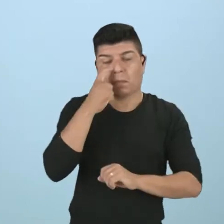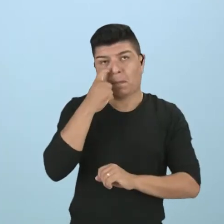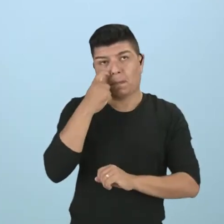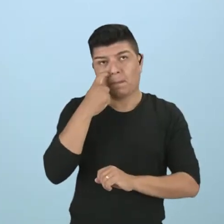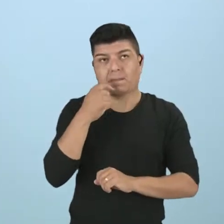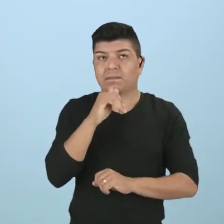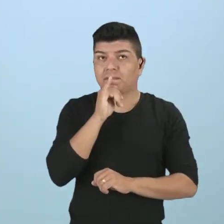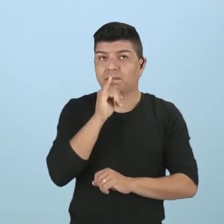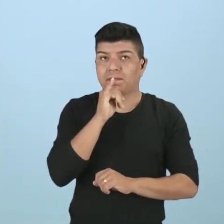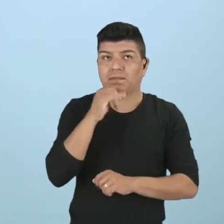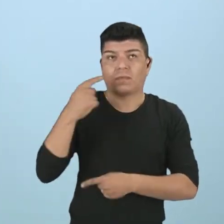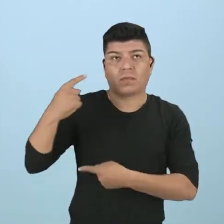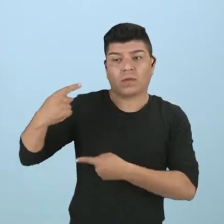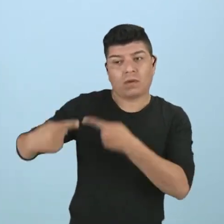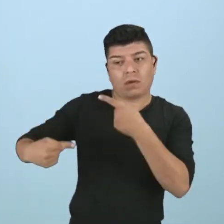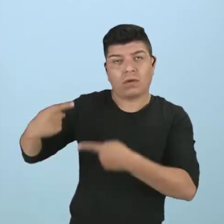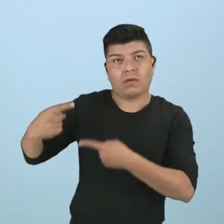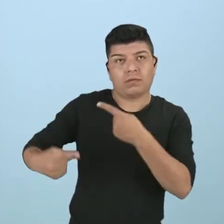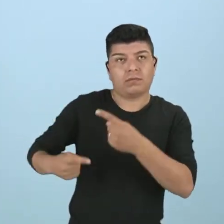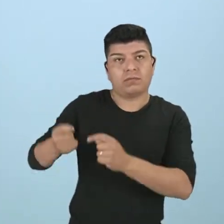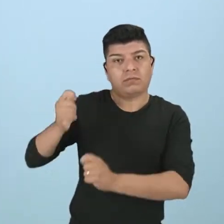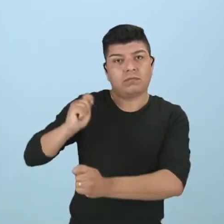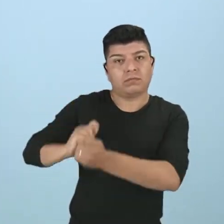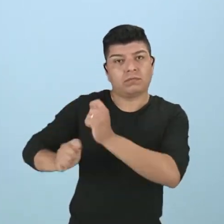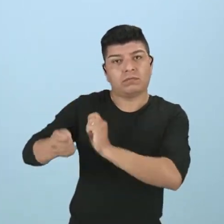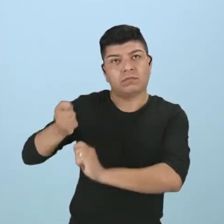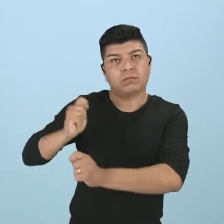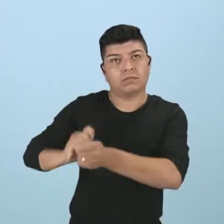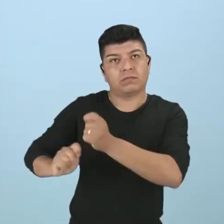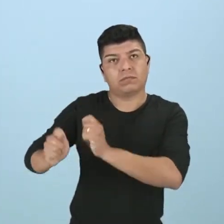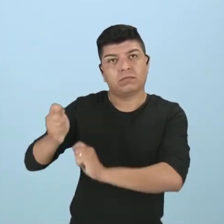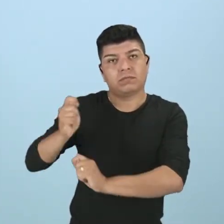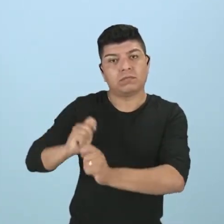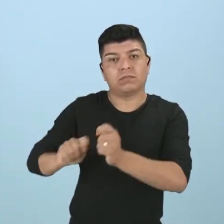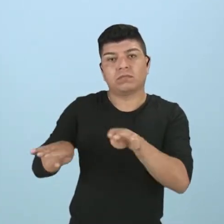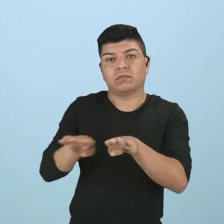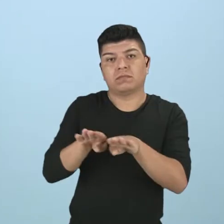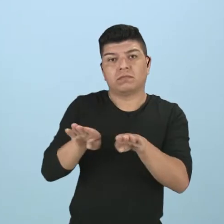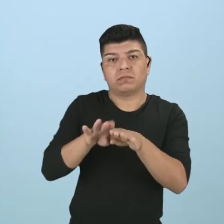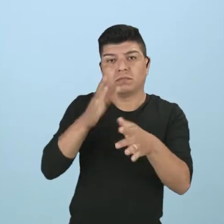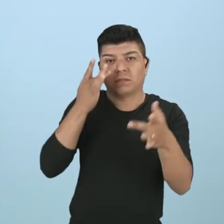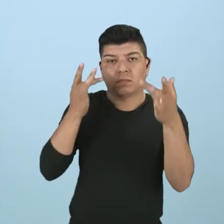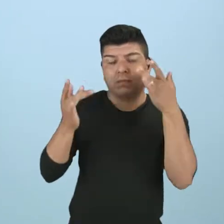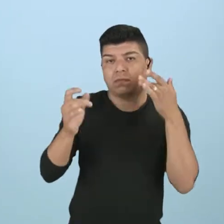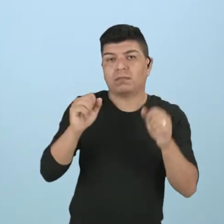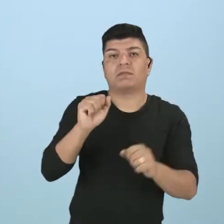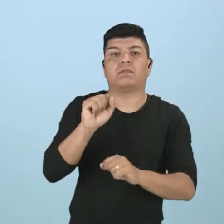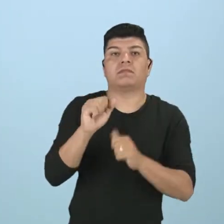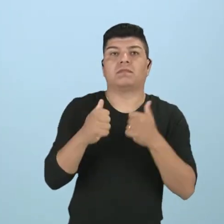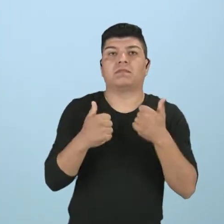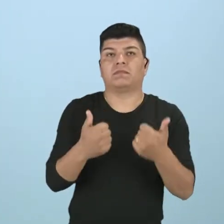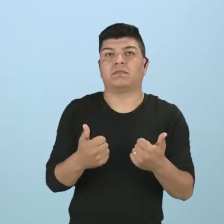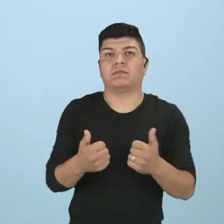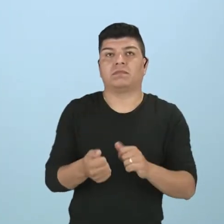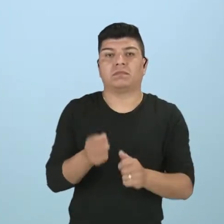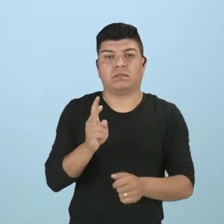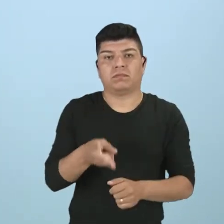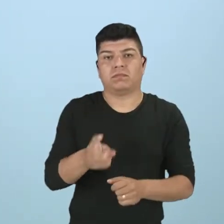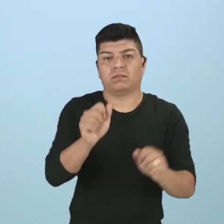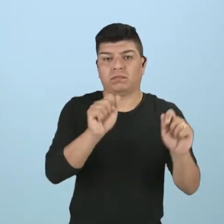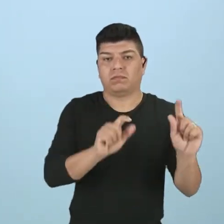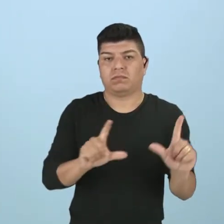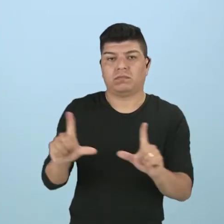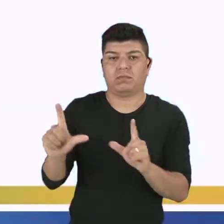Como política, como economia e as letras, tá bom? Como vocês podem acompanhar no